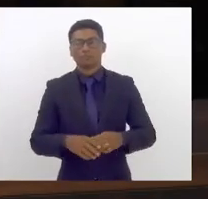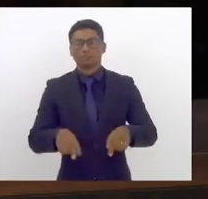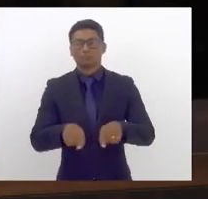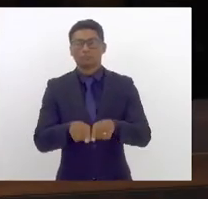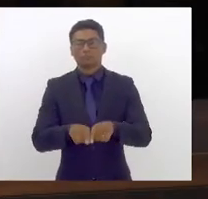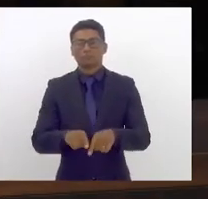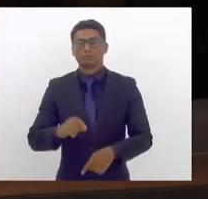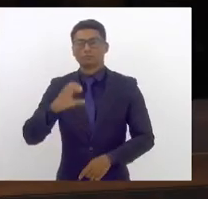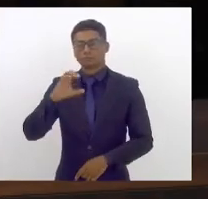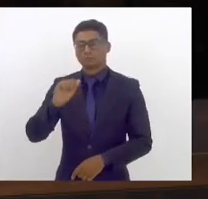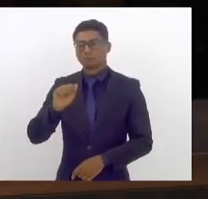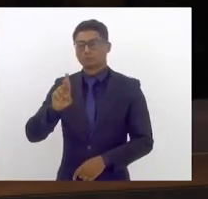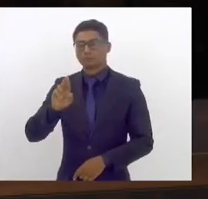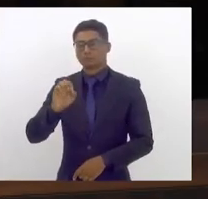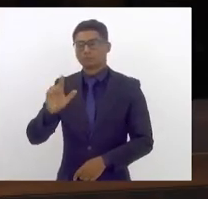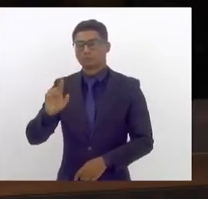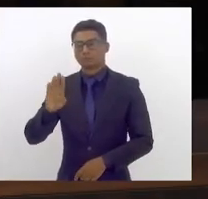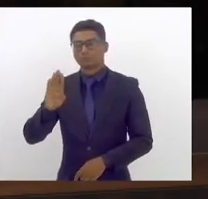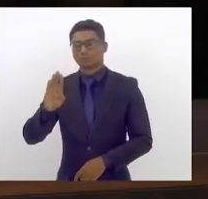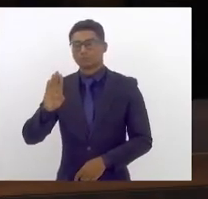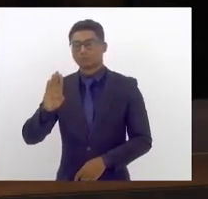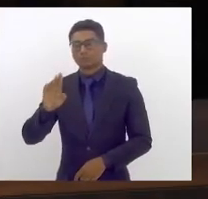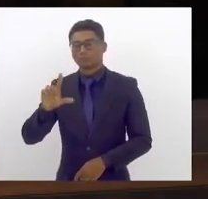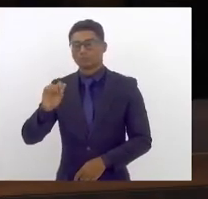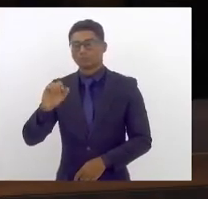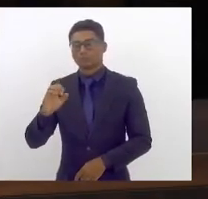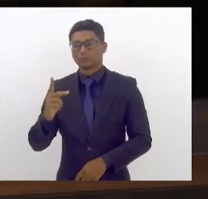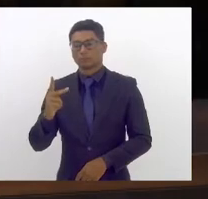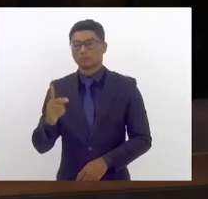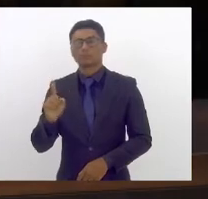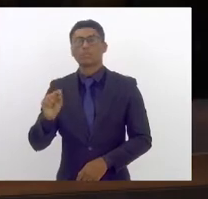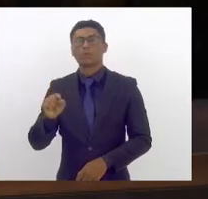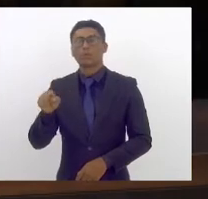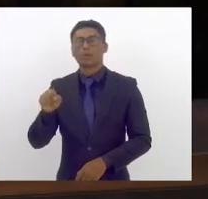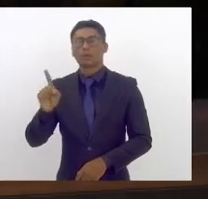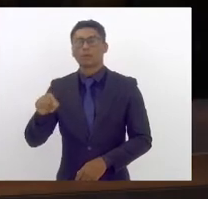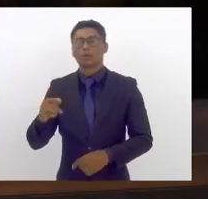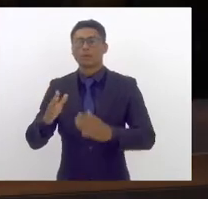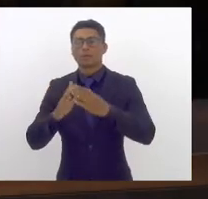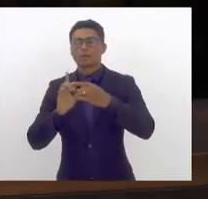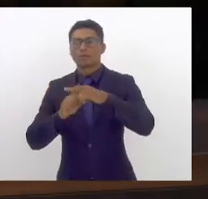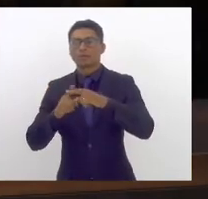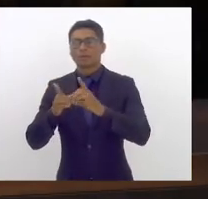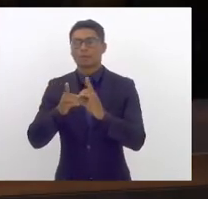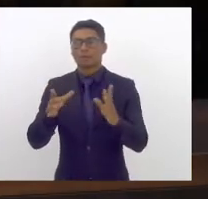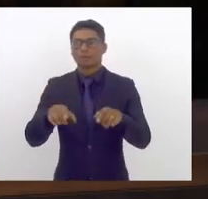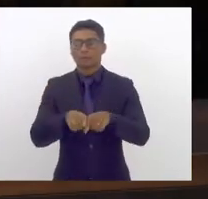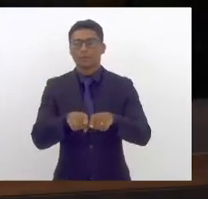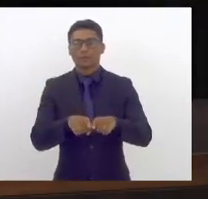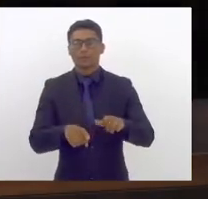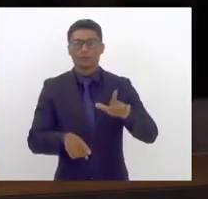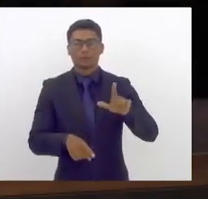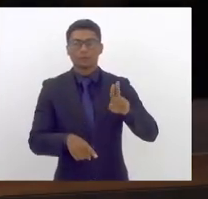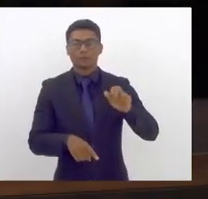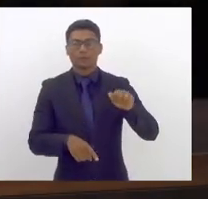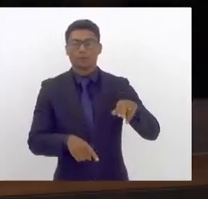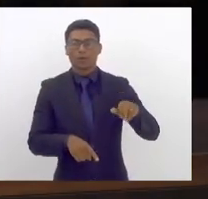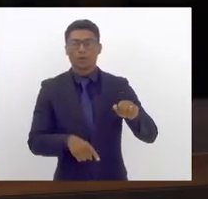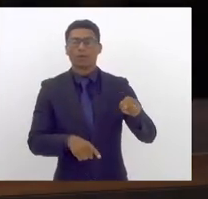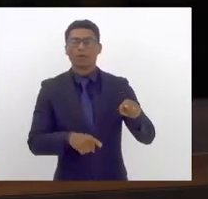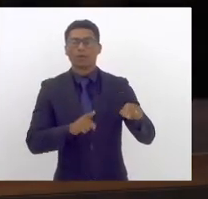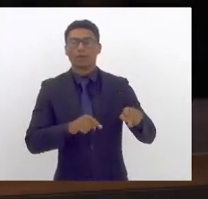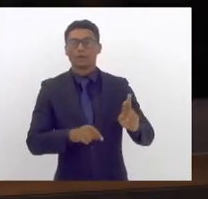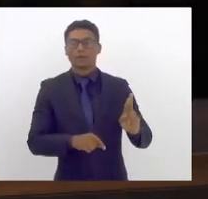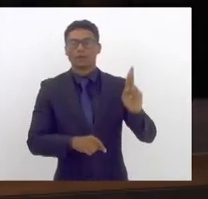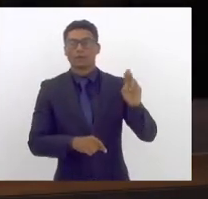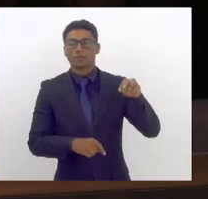black que é da frente de evangélicos pela democracia e da Luana Carvalho que é da direção Nacional do MST